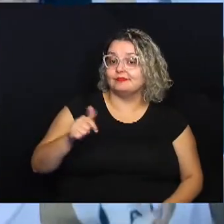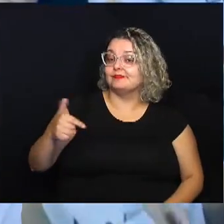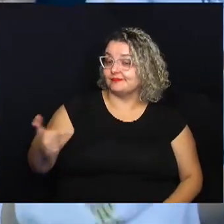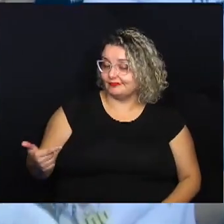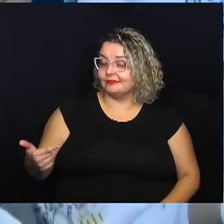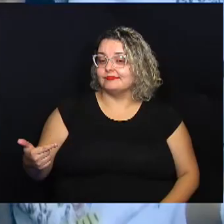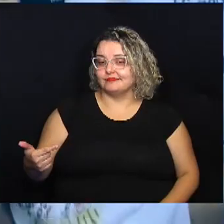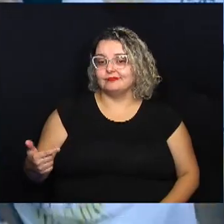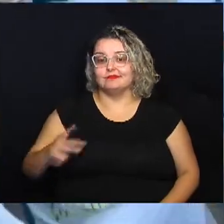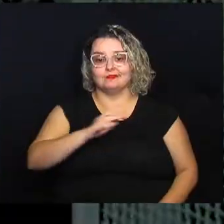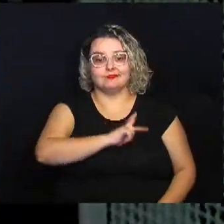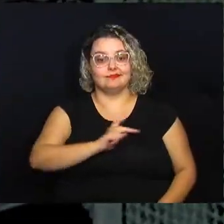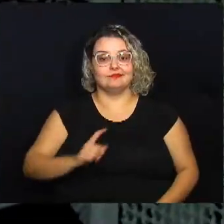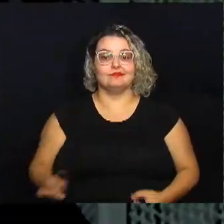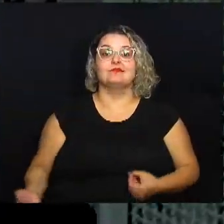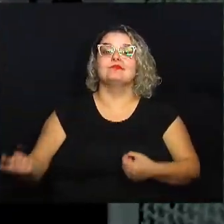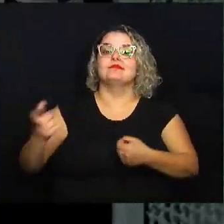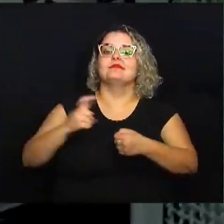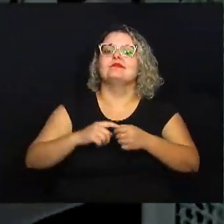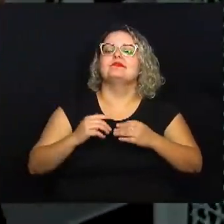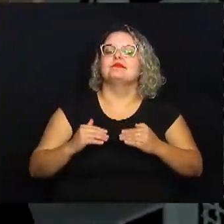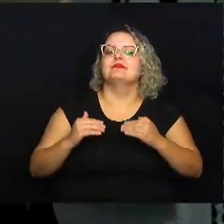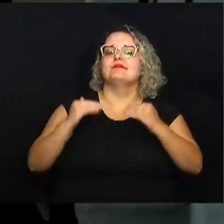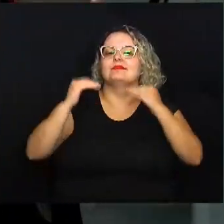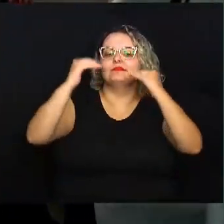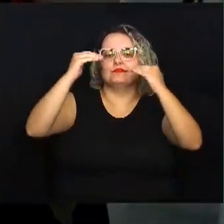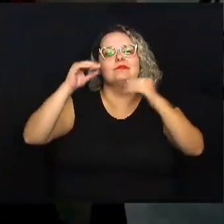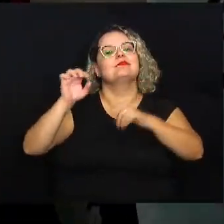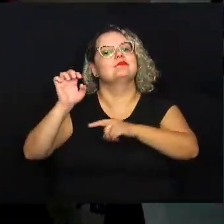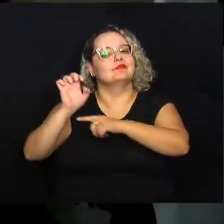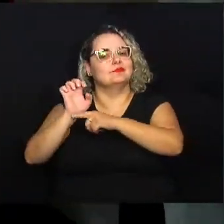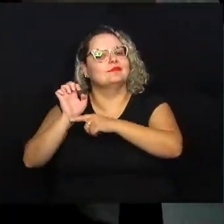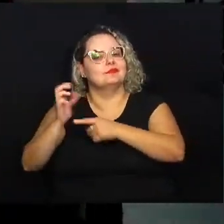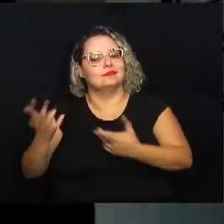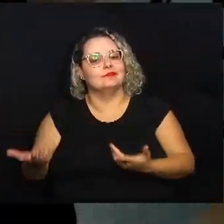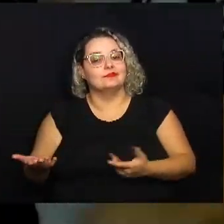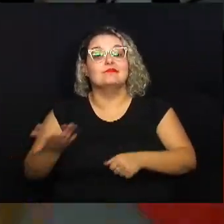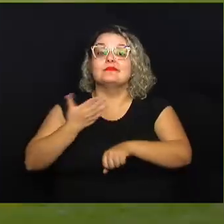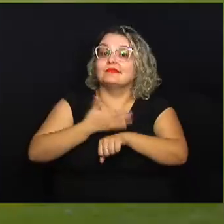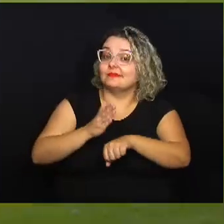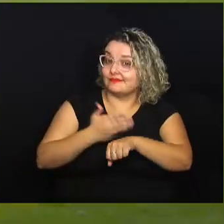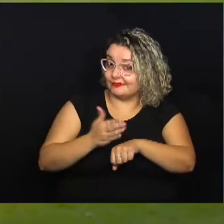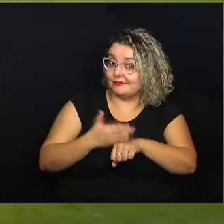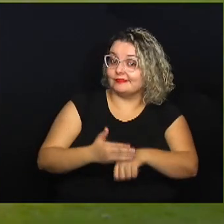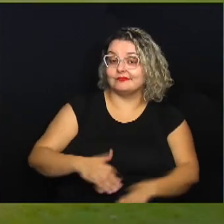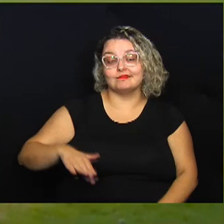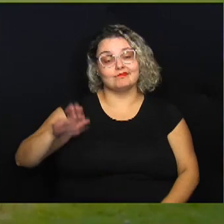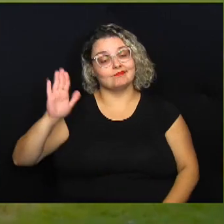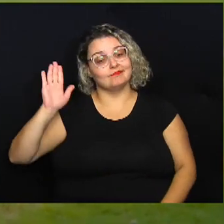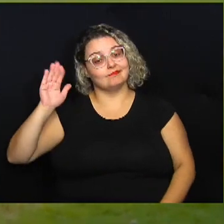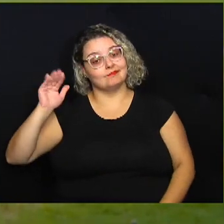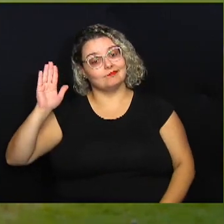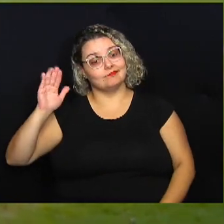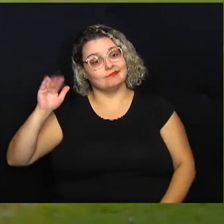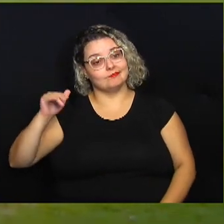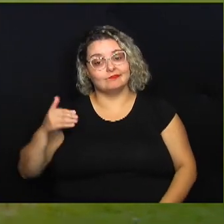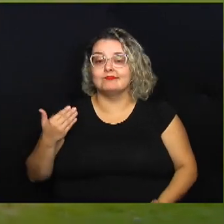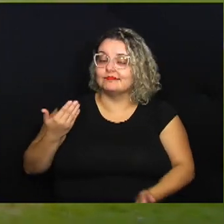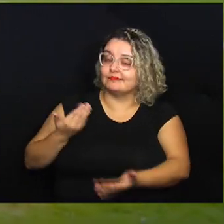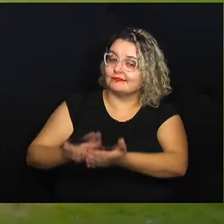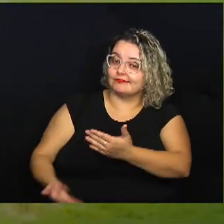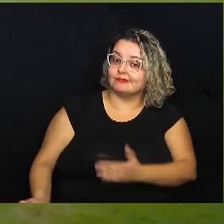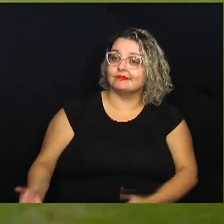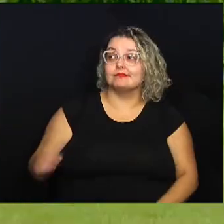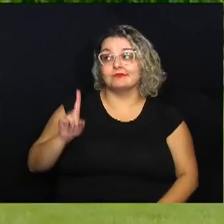a Ponte de volta à elite do estadual. O treinador se despediu na derrota em